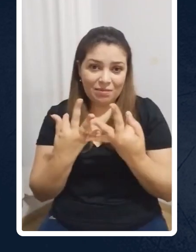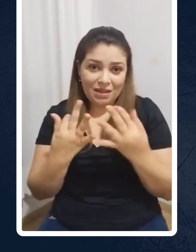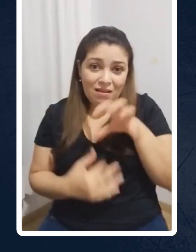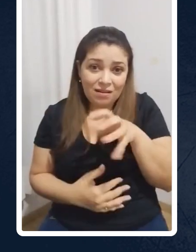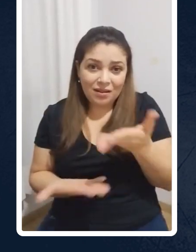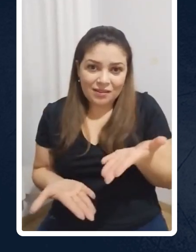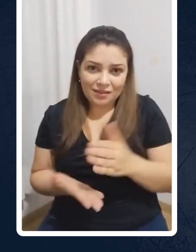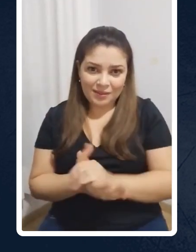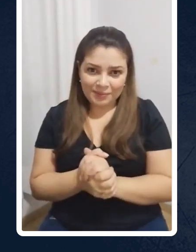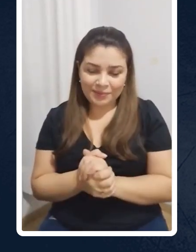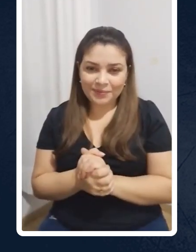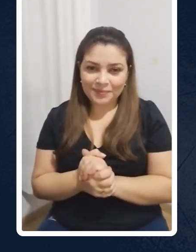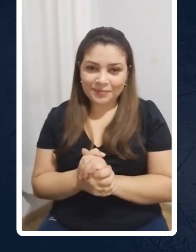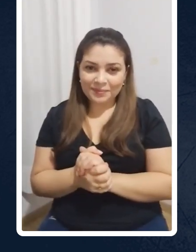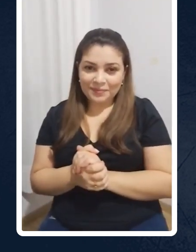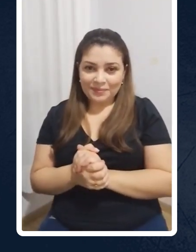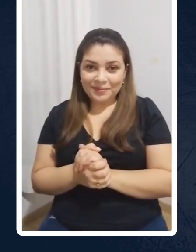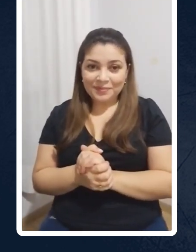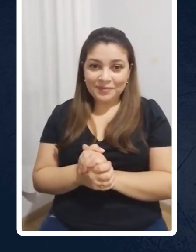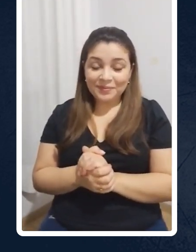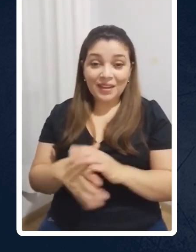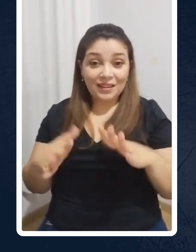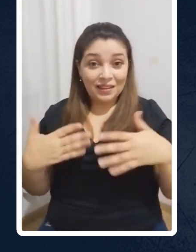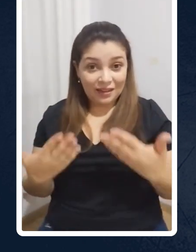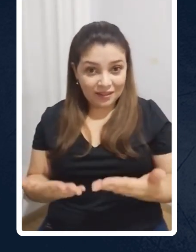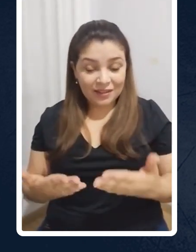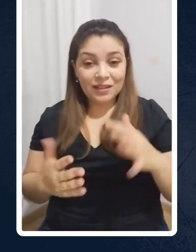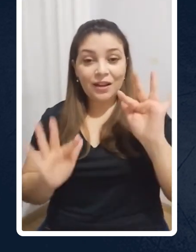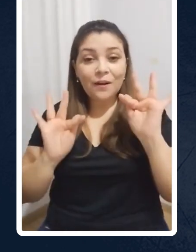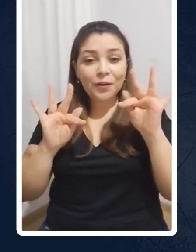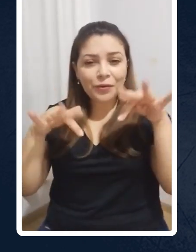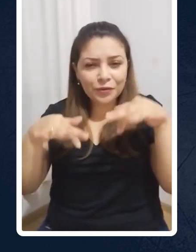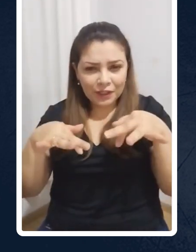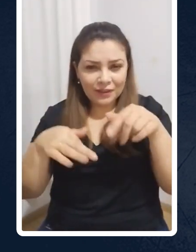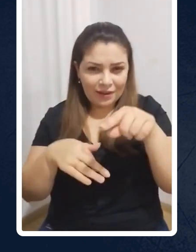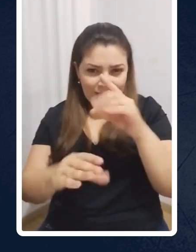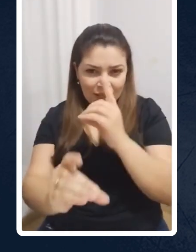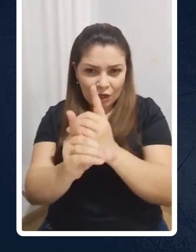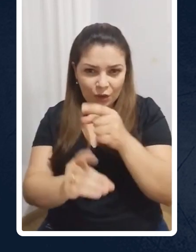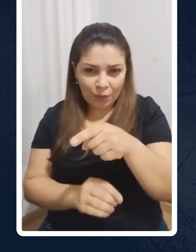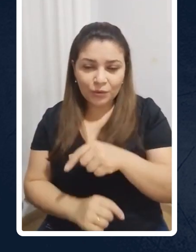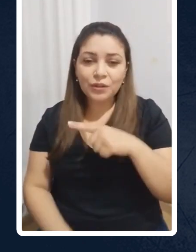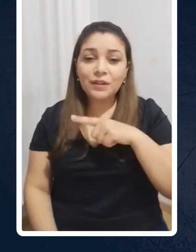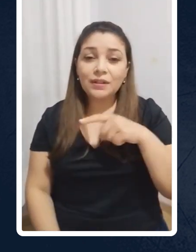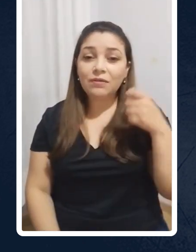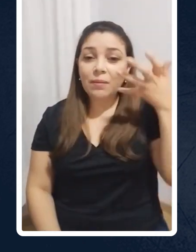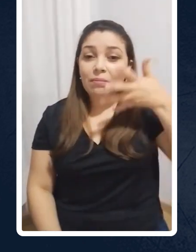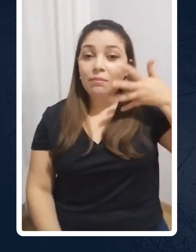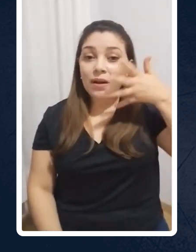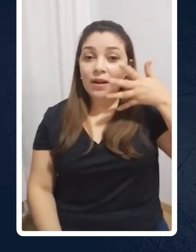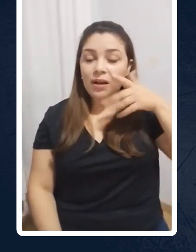No final desse encontro, houve a palestra de uma moça surda, formada em